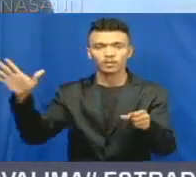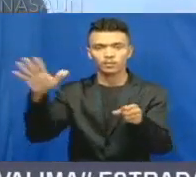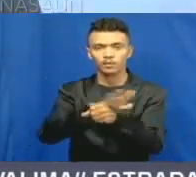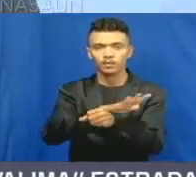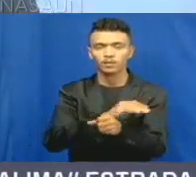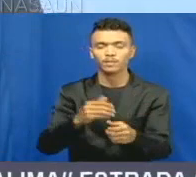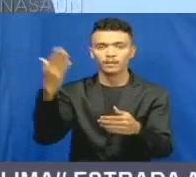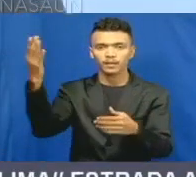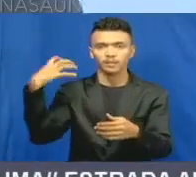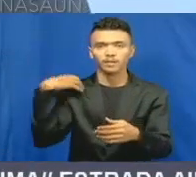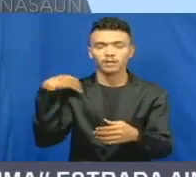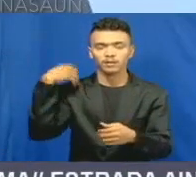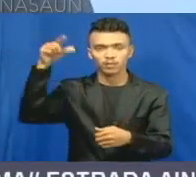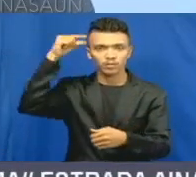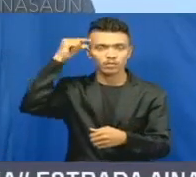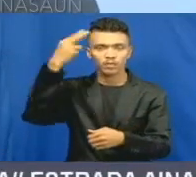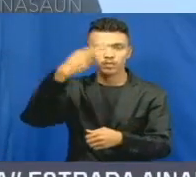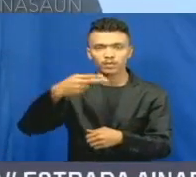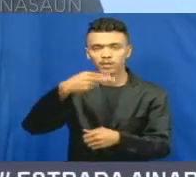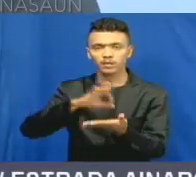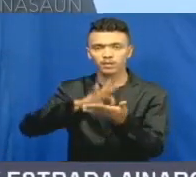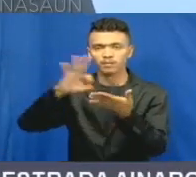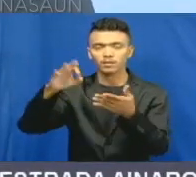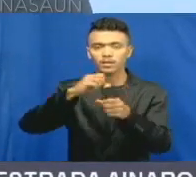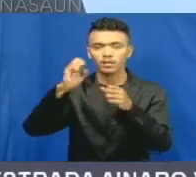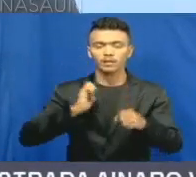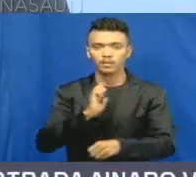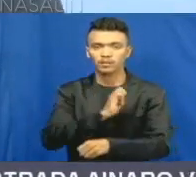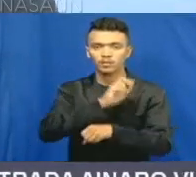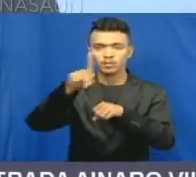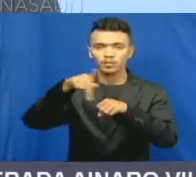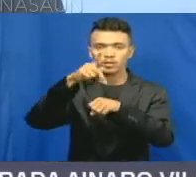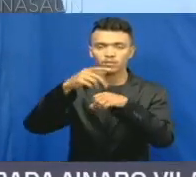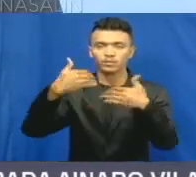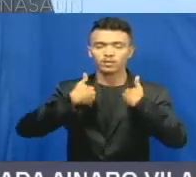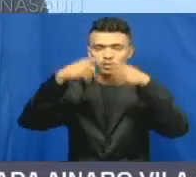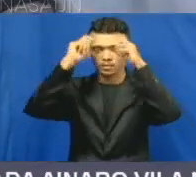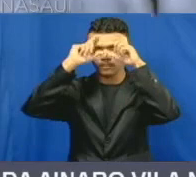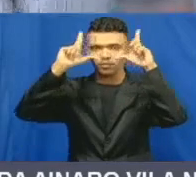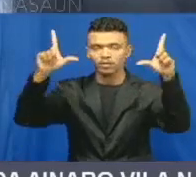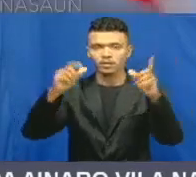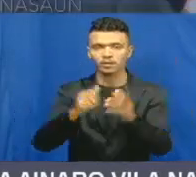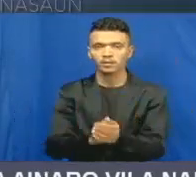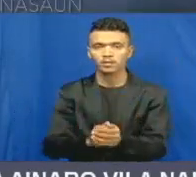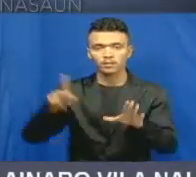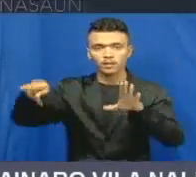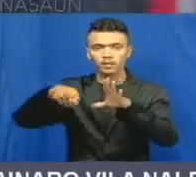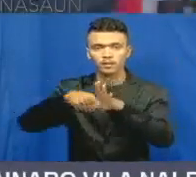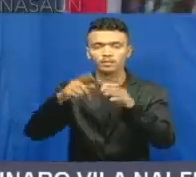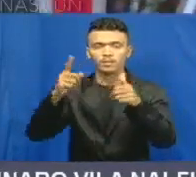Ia Palácio Governo, quinta-feira, na Embaixador Singapura e Timor-Leste, Robin Huyen Chen, marca